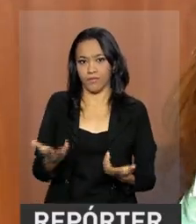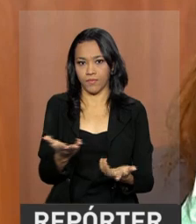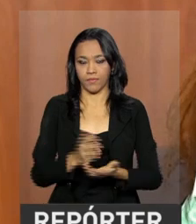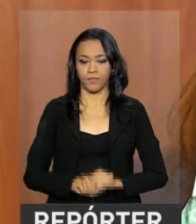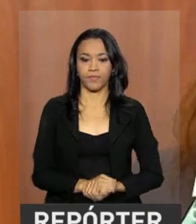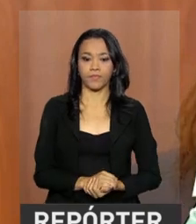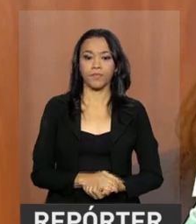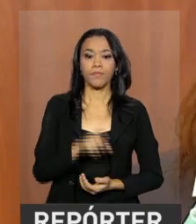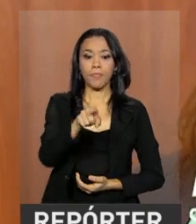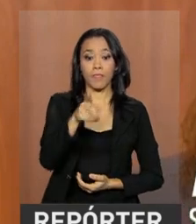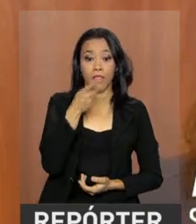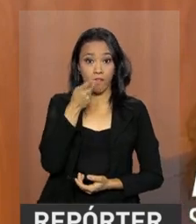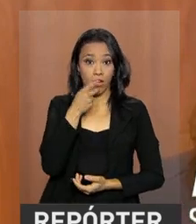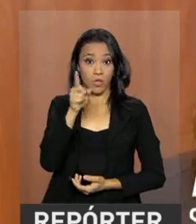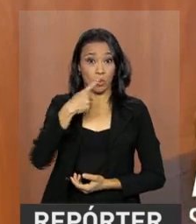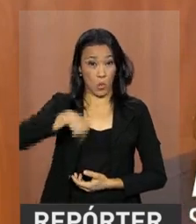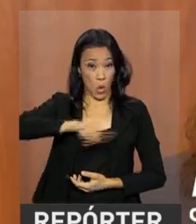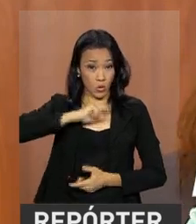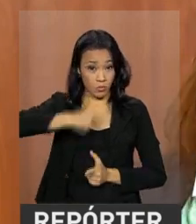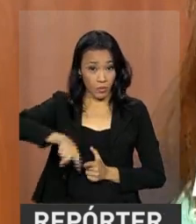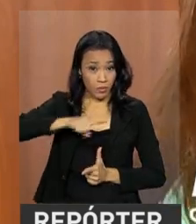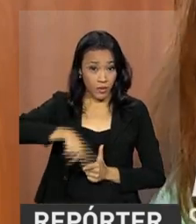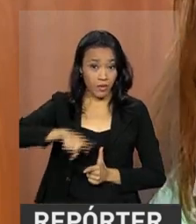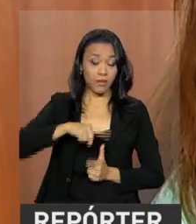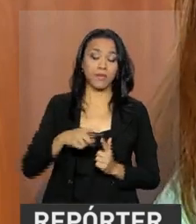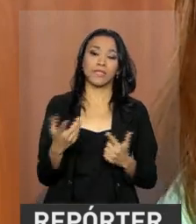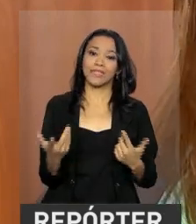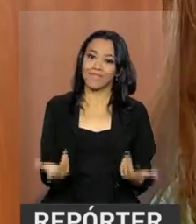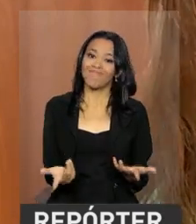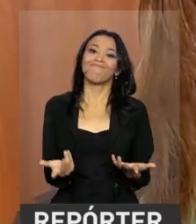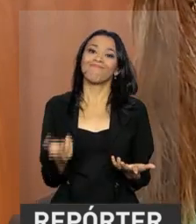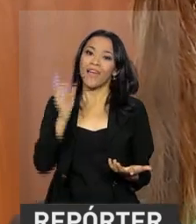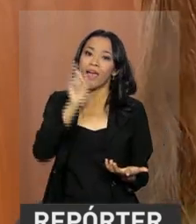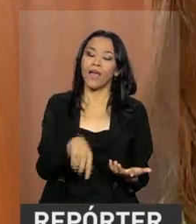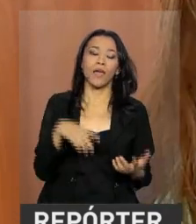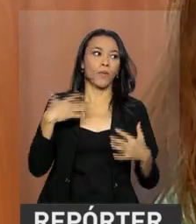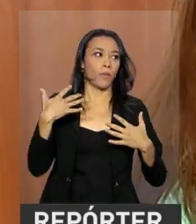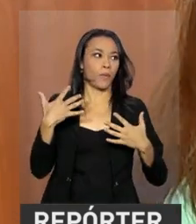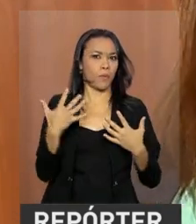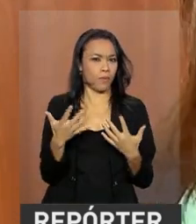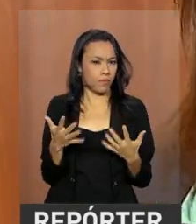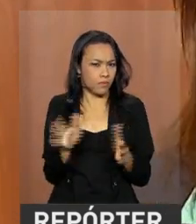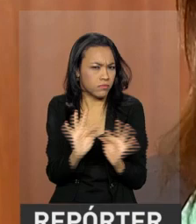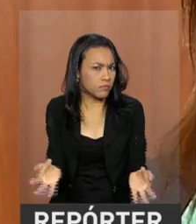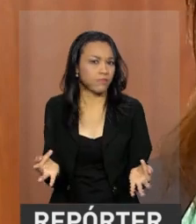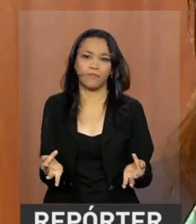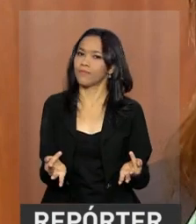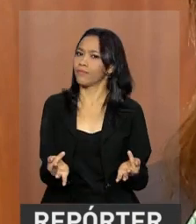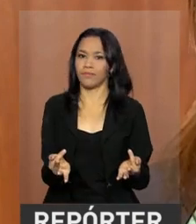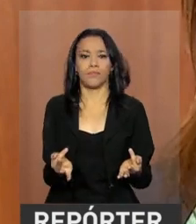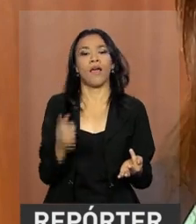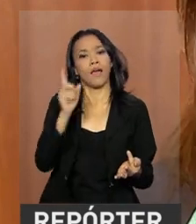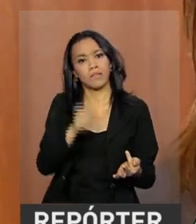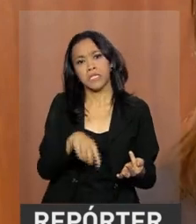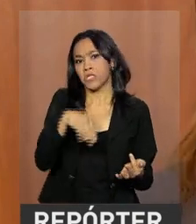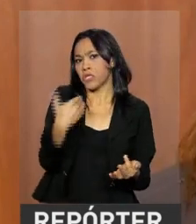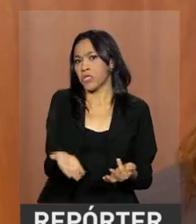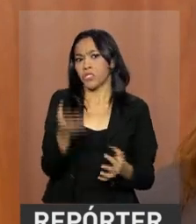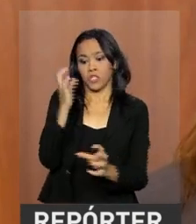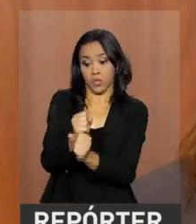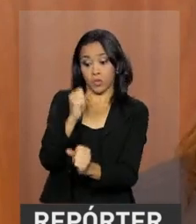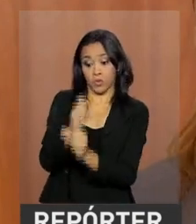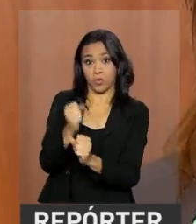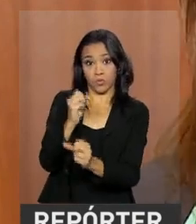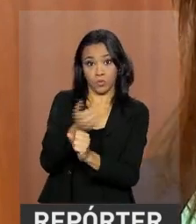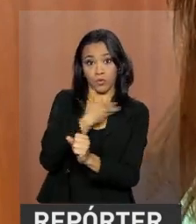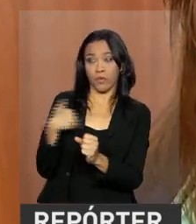Os nossos problemas também são problemas de natureza muito profunda, né? Quer seja nas despesas públicas que só vem